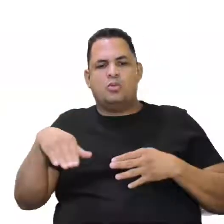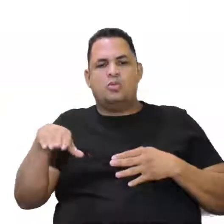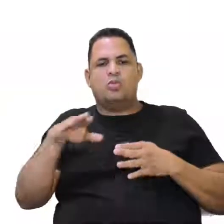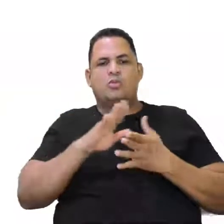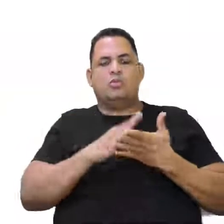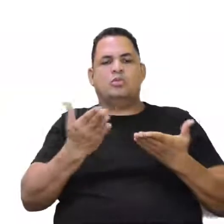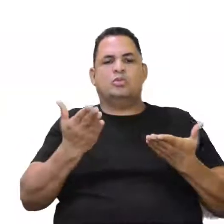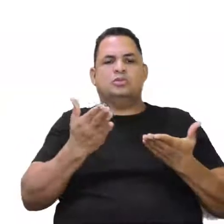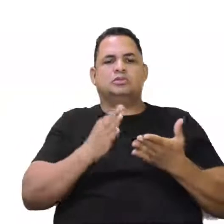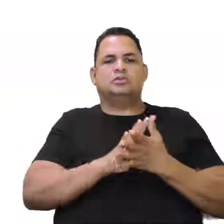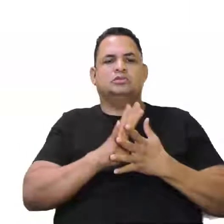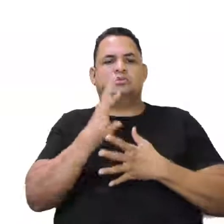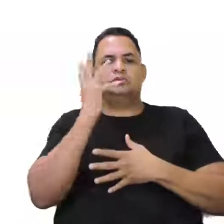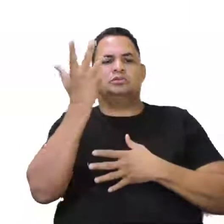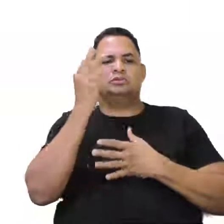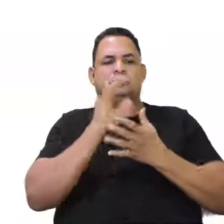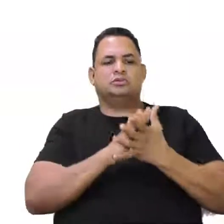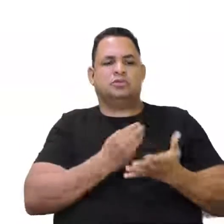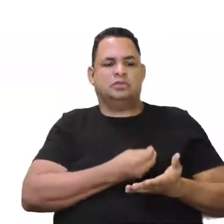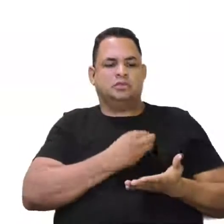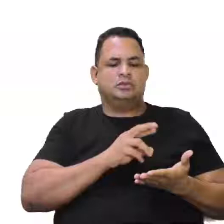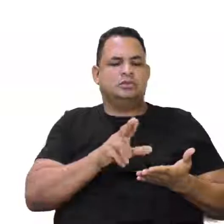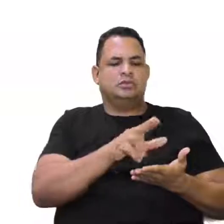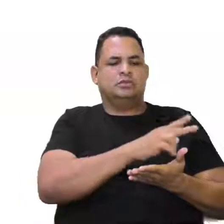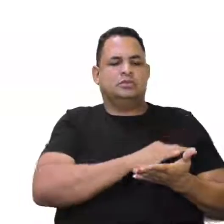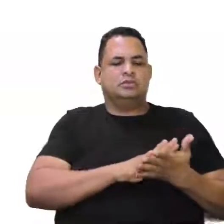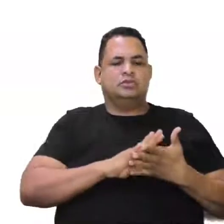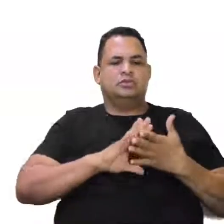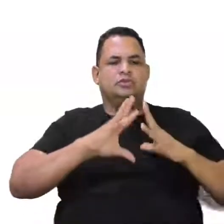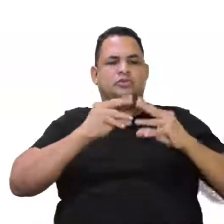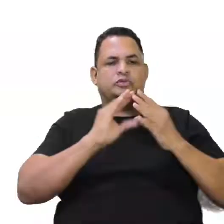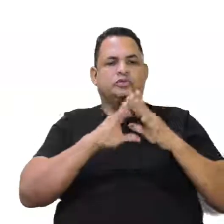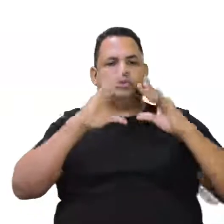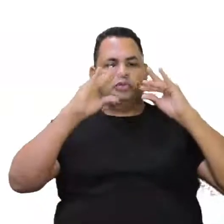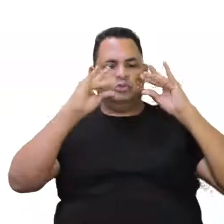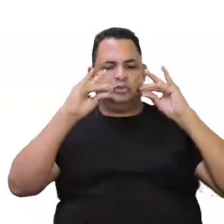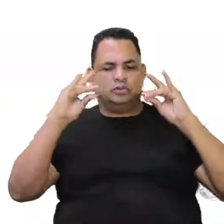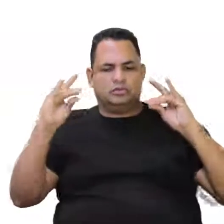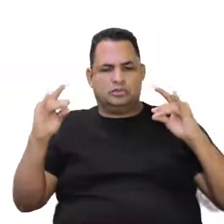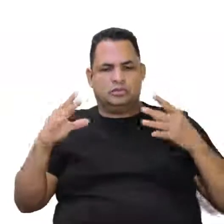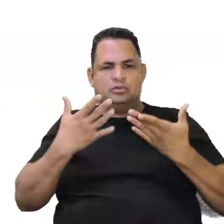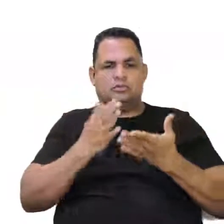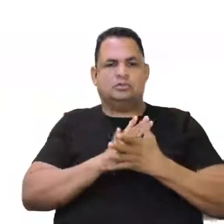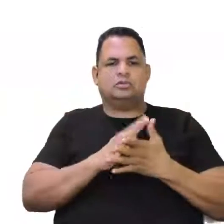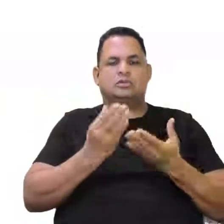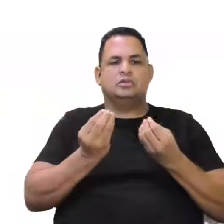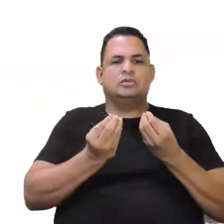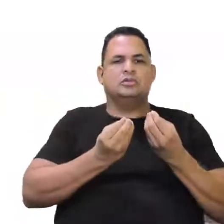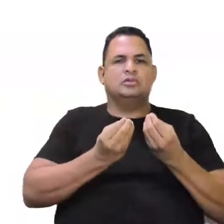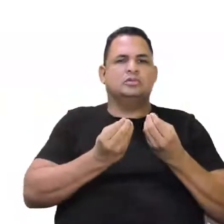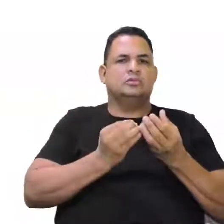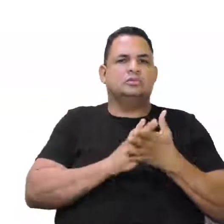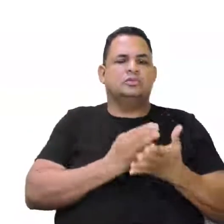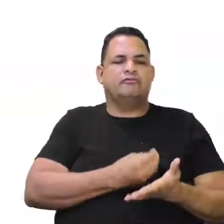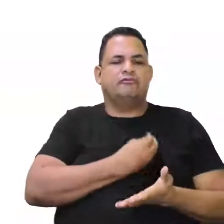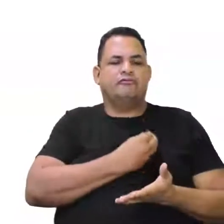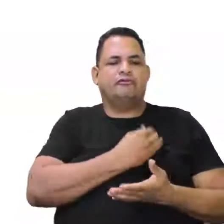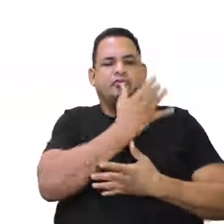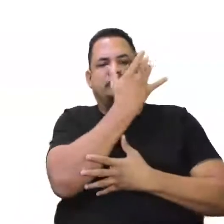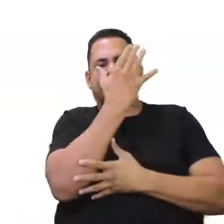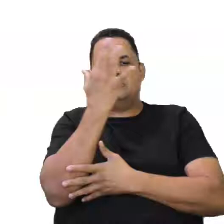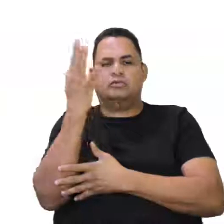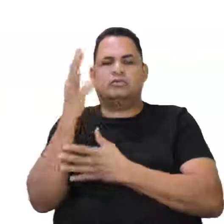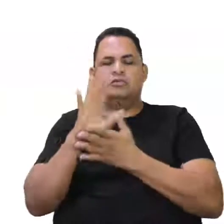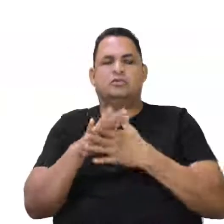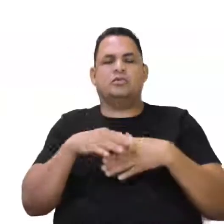os organismos existentes, toda a umidade, toda a retenção, toda a forma de vida